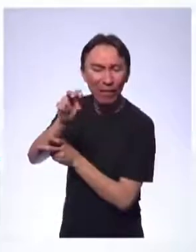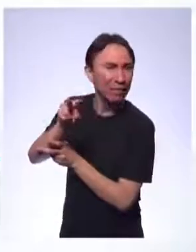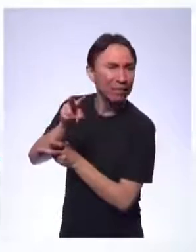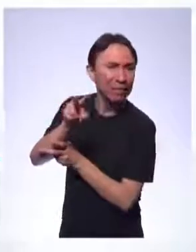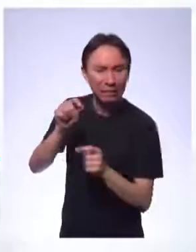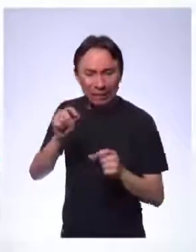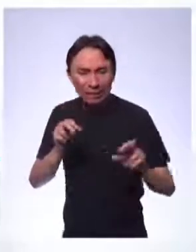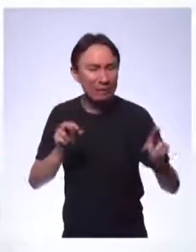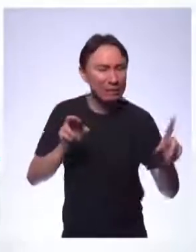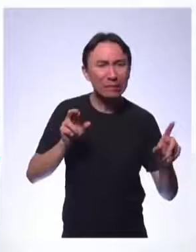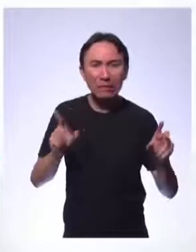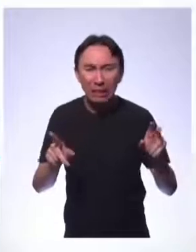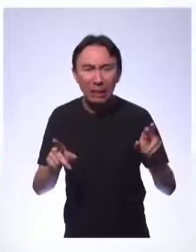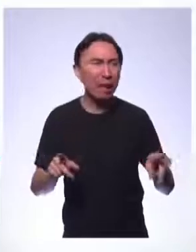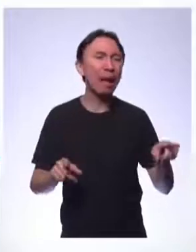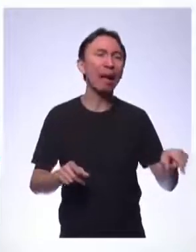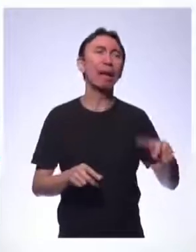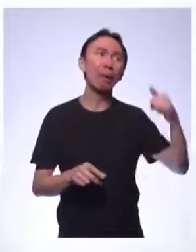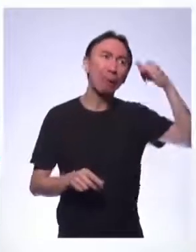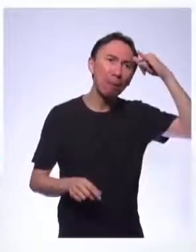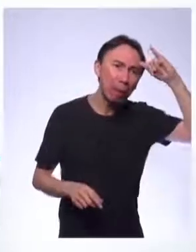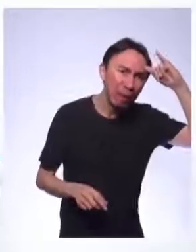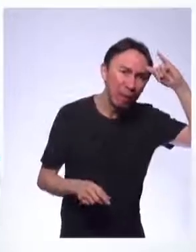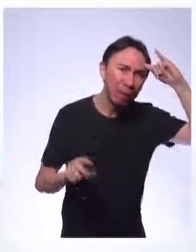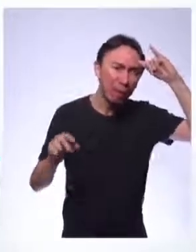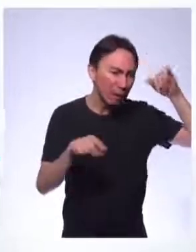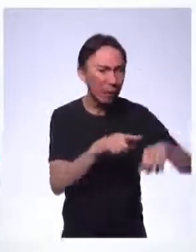que ordenhava a vaca e tinha a vacina